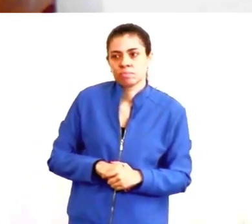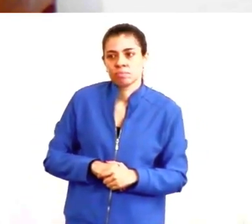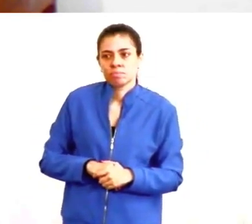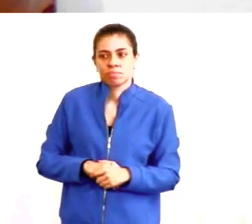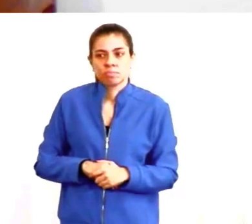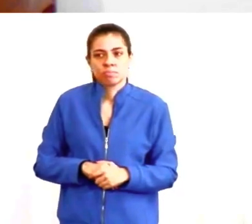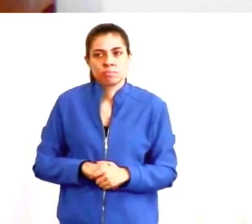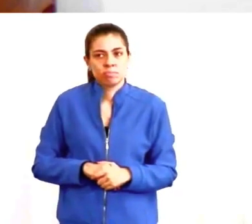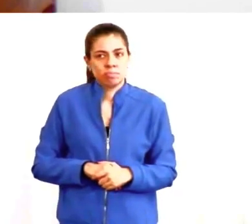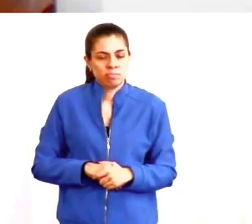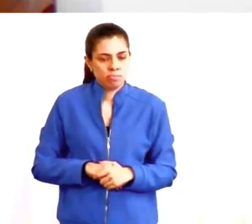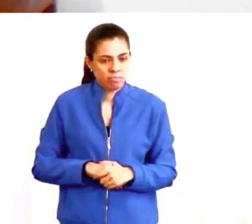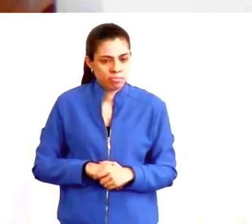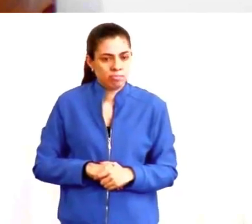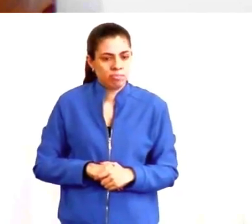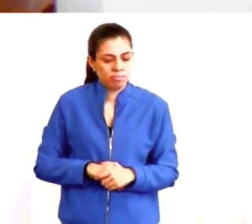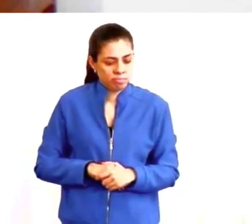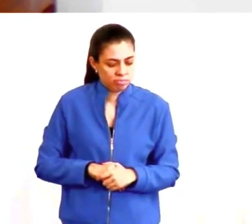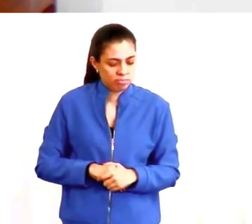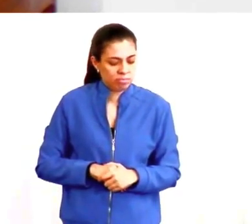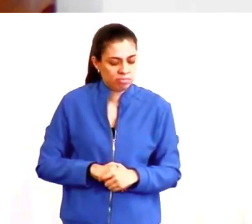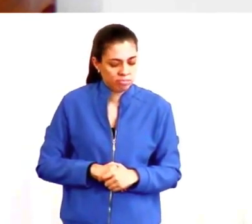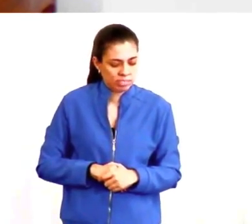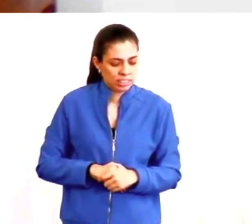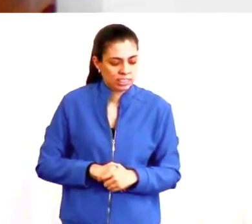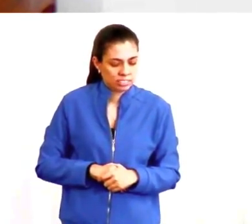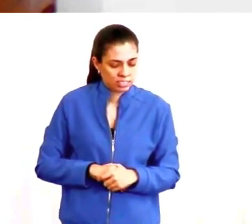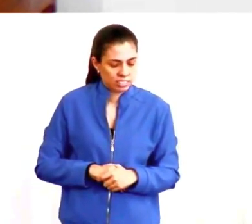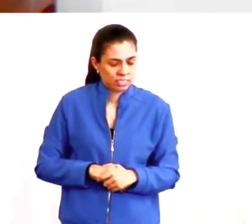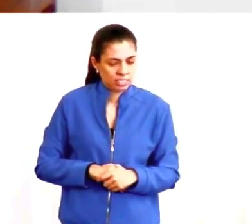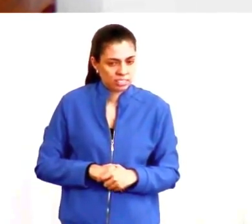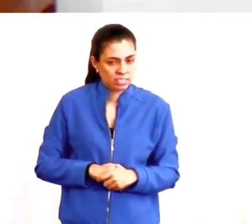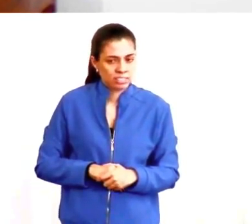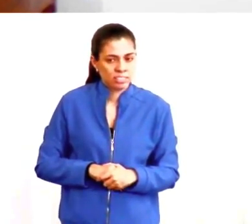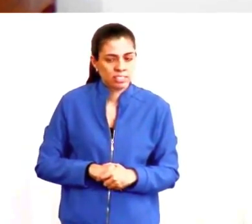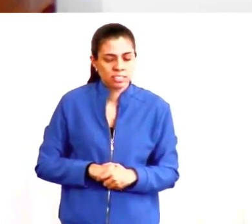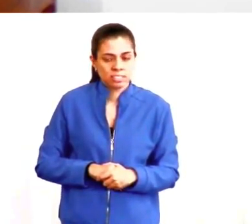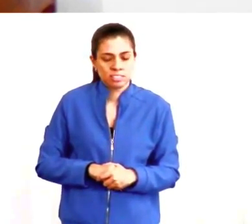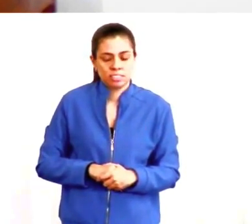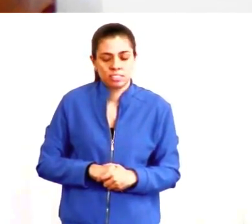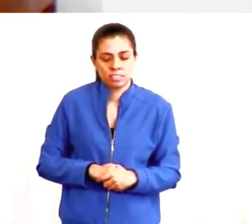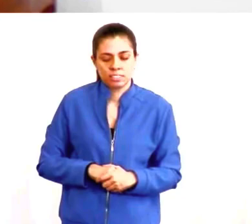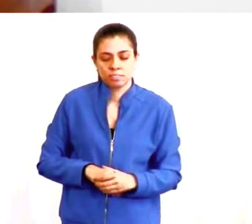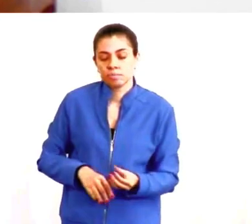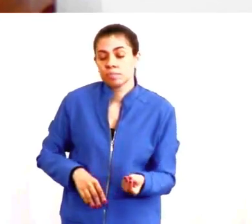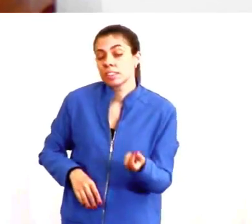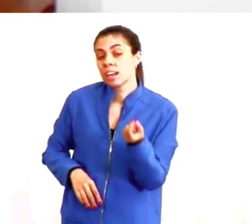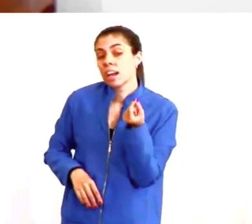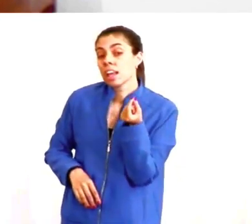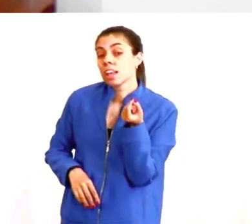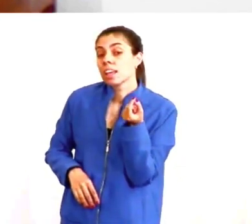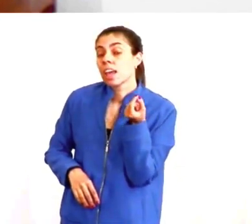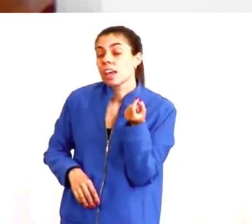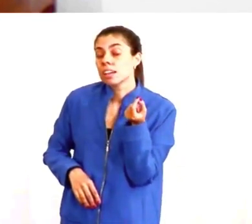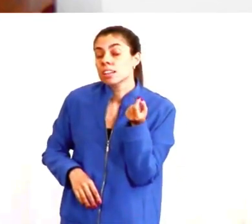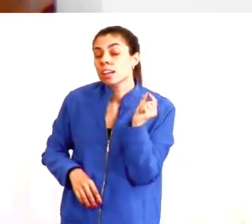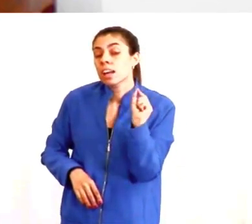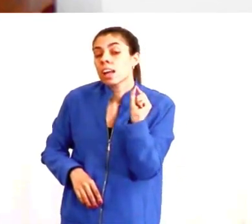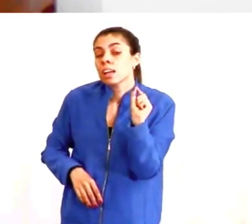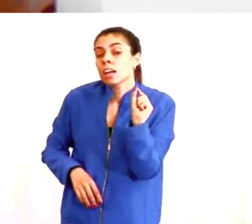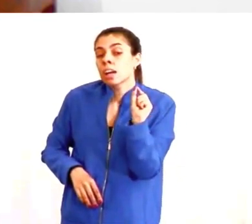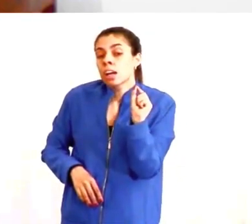à multiplicação dos filhos de Deus no mundo. Quem são os que multiplicam-se?